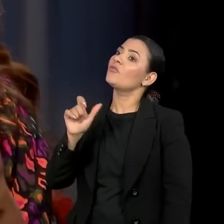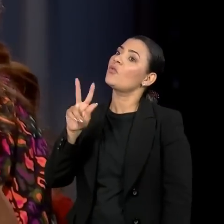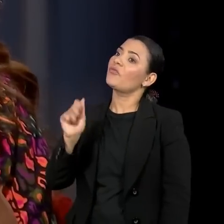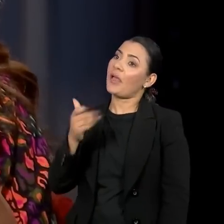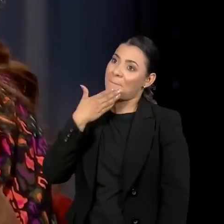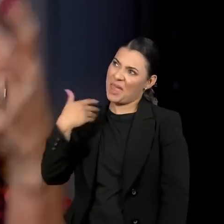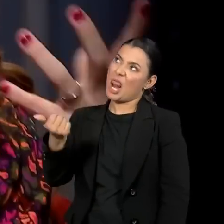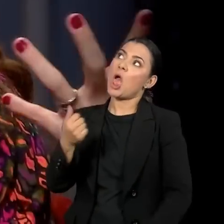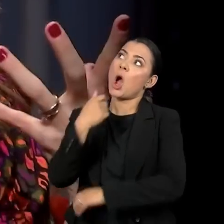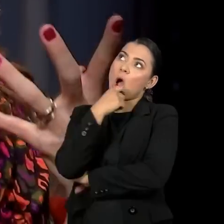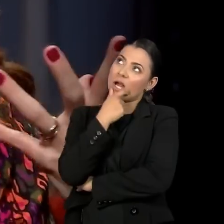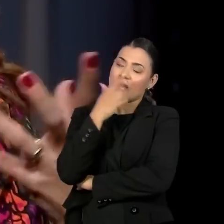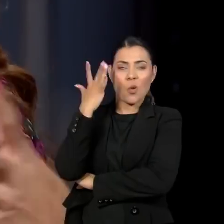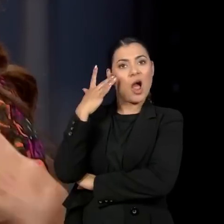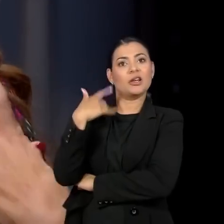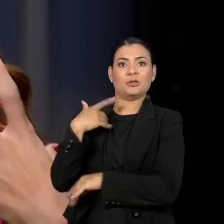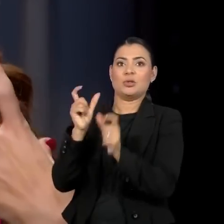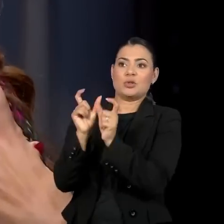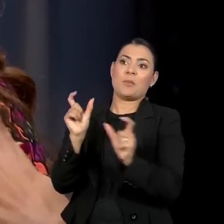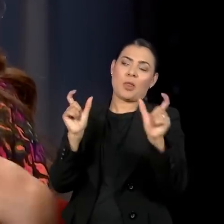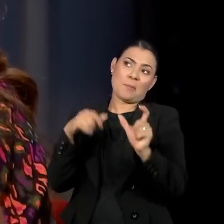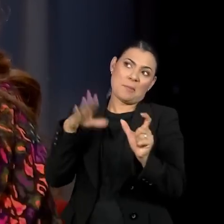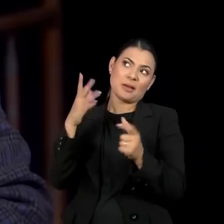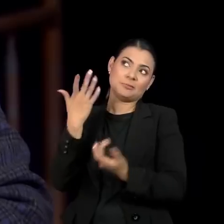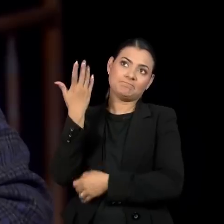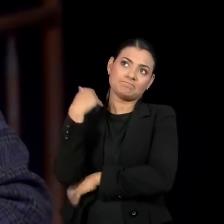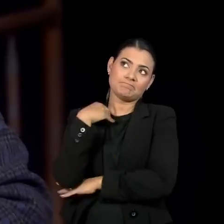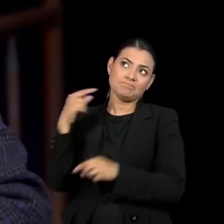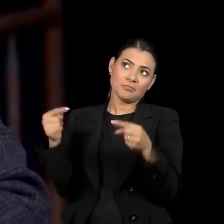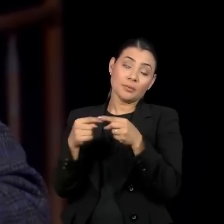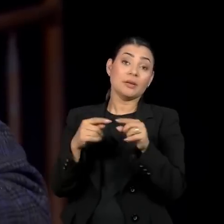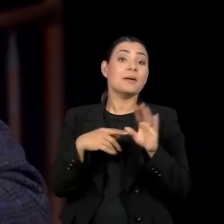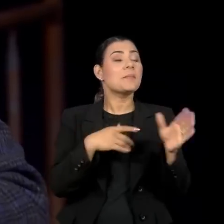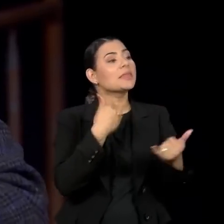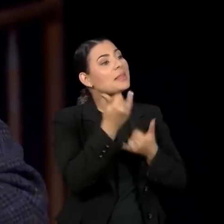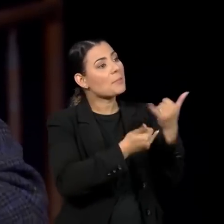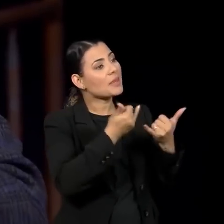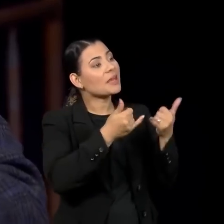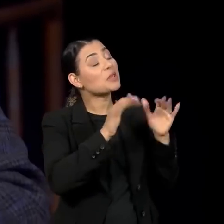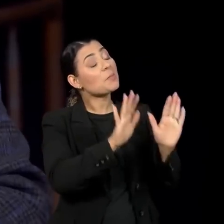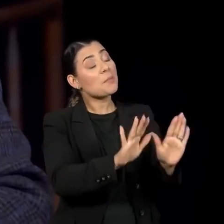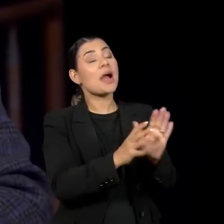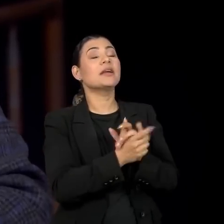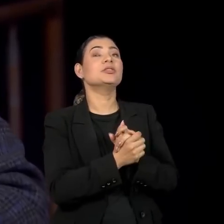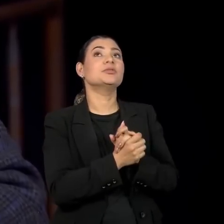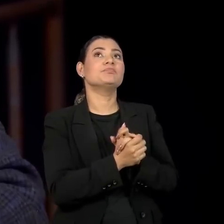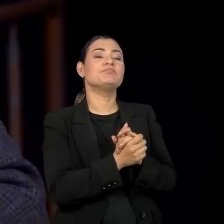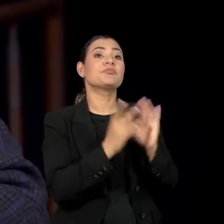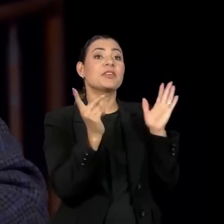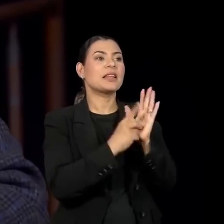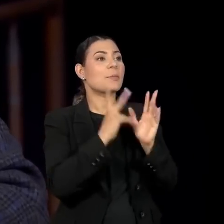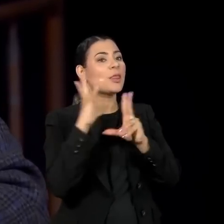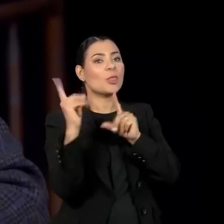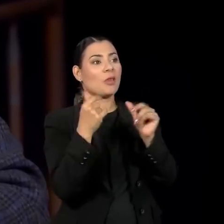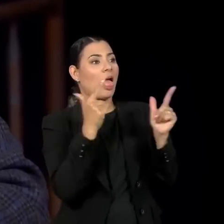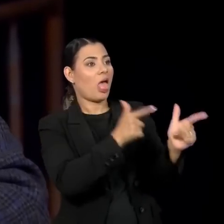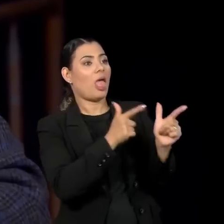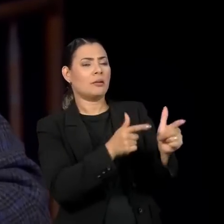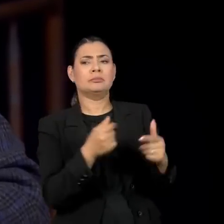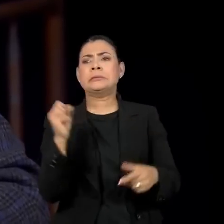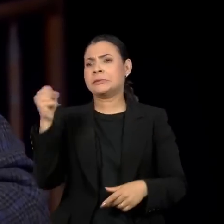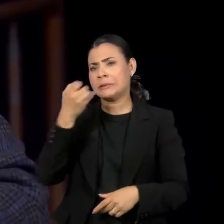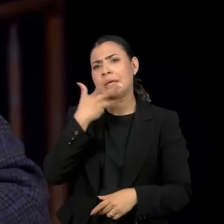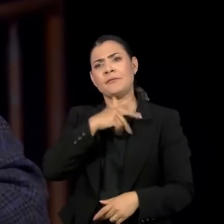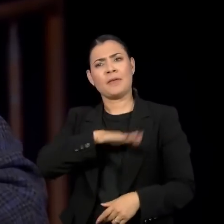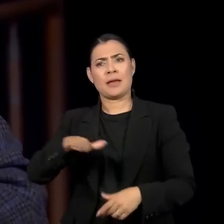orgulho de assinar, sabe assim, tipo... Mas a gente tá brincando, mas isso talvez vire zoeira, né? Virou na infância?